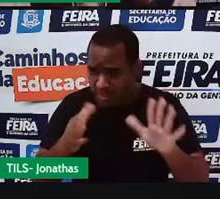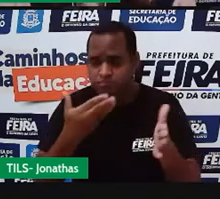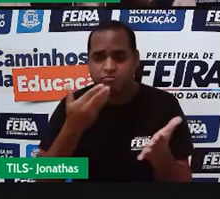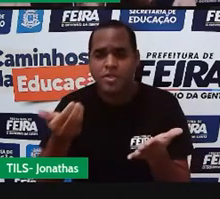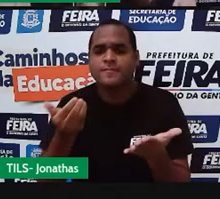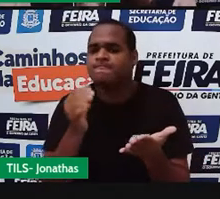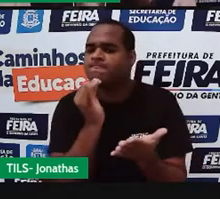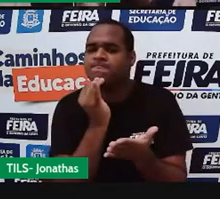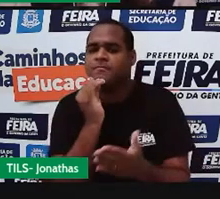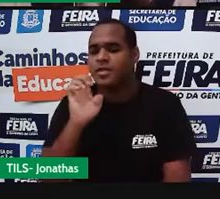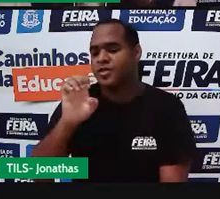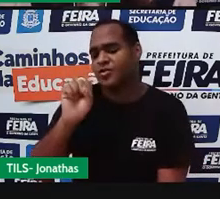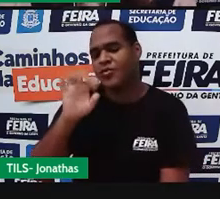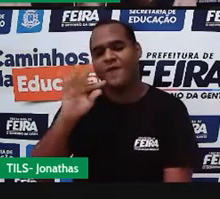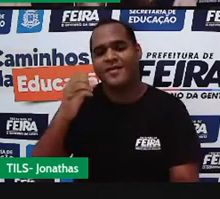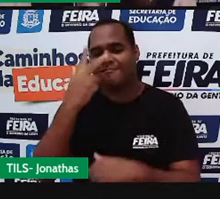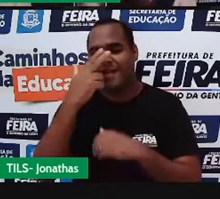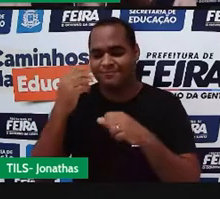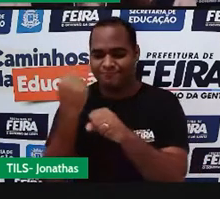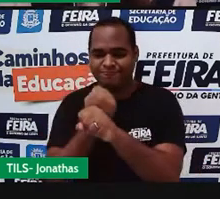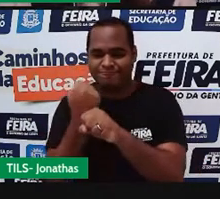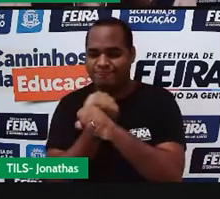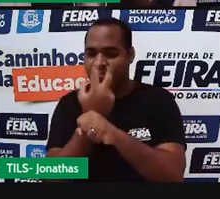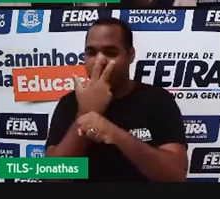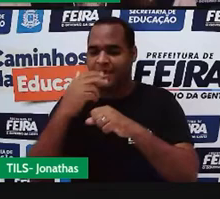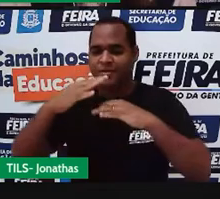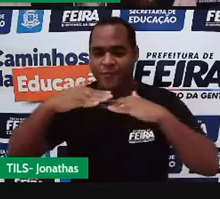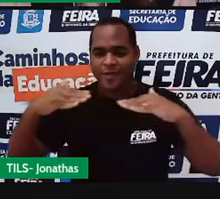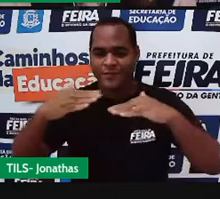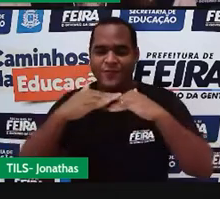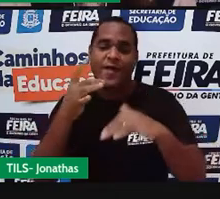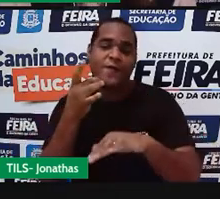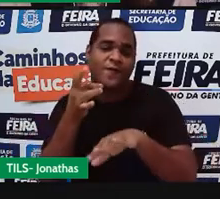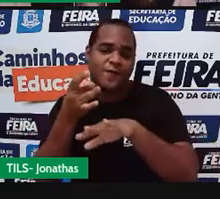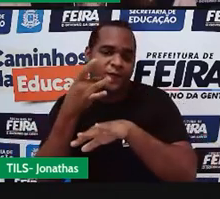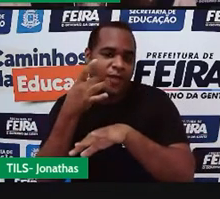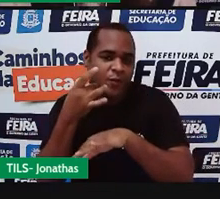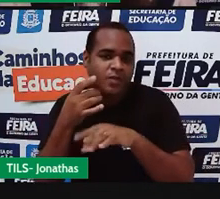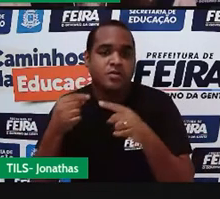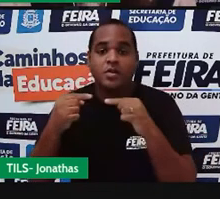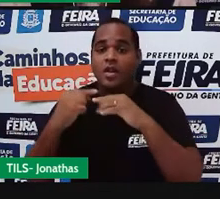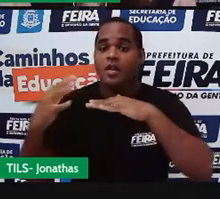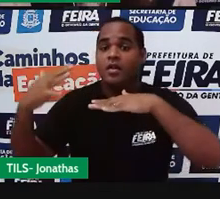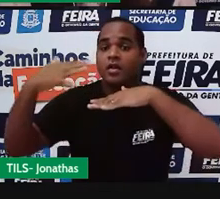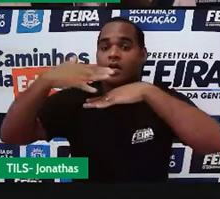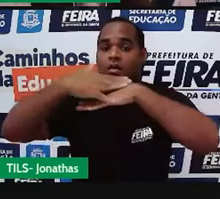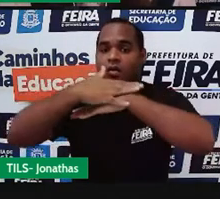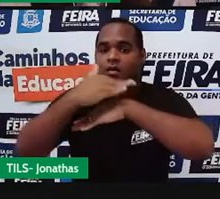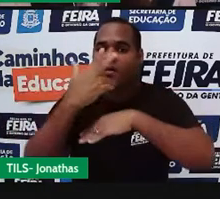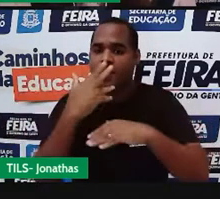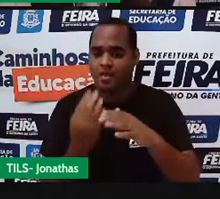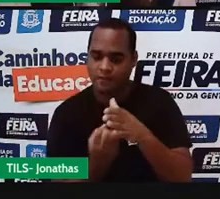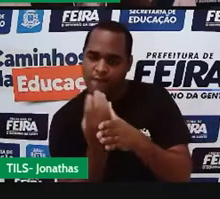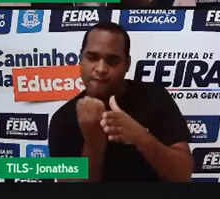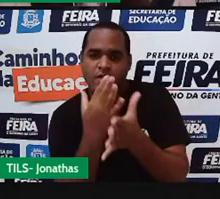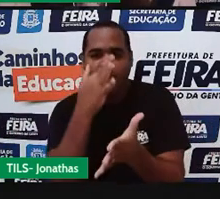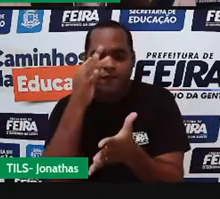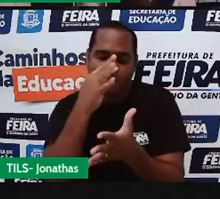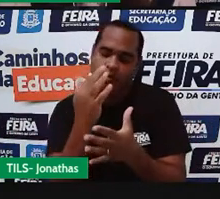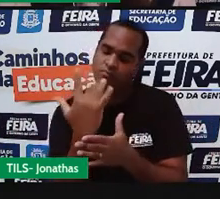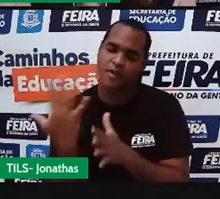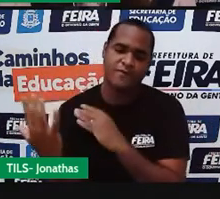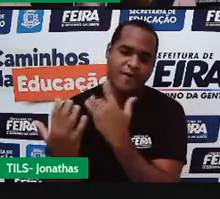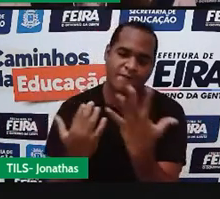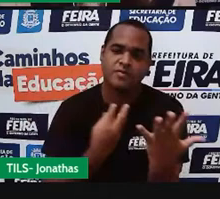como estufa na construção de plástico ou de vidro fechada usada para produzir cultura flores e